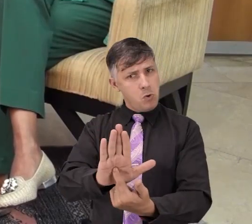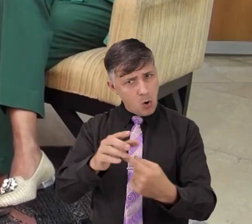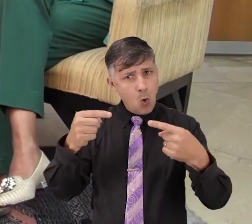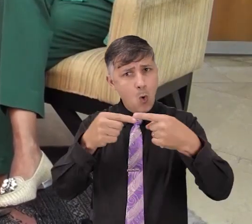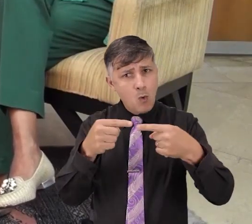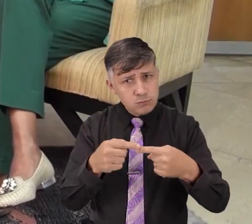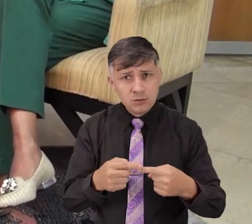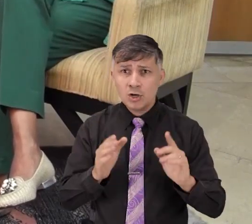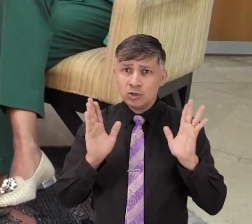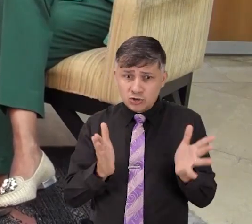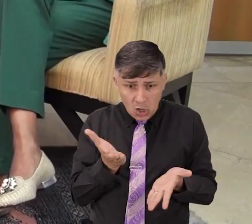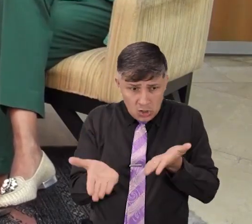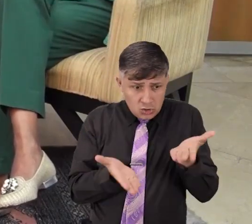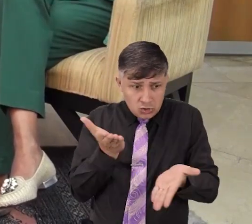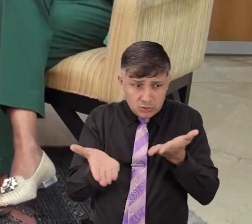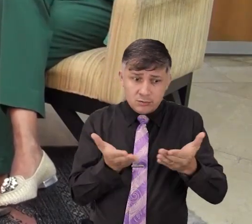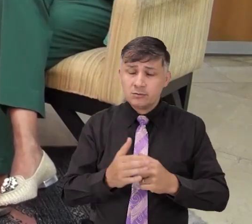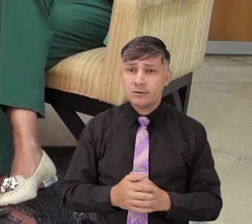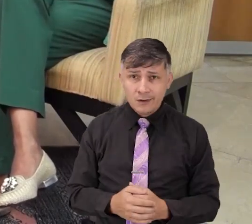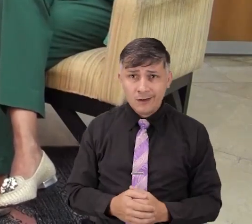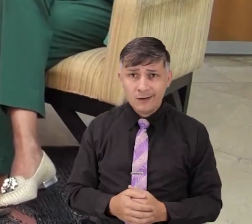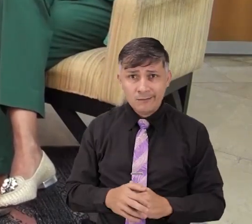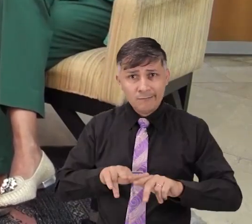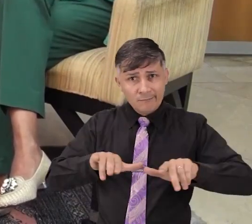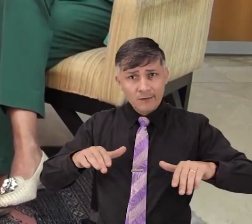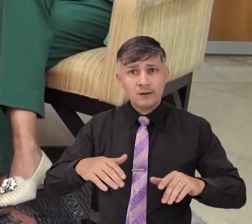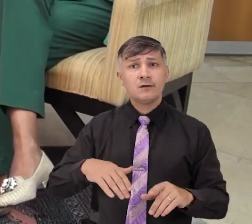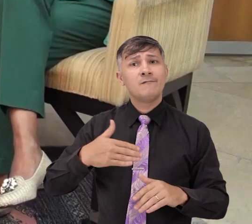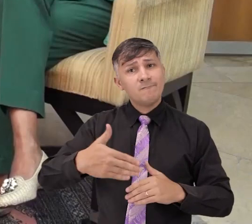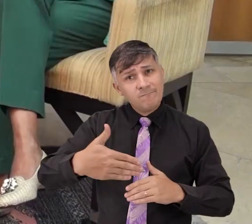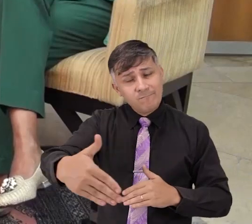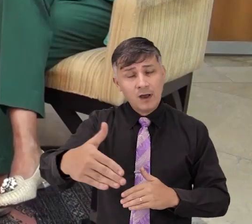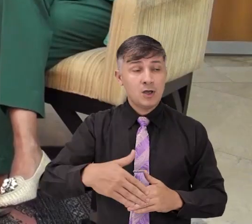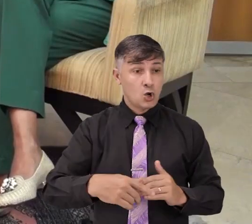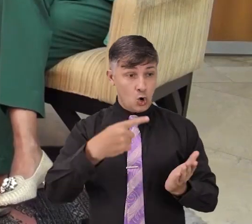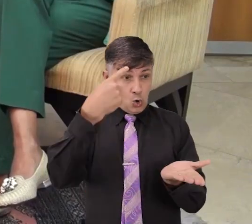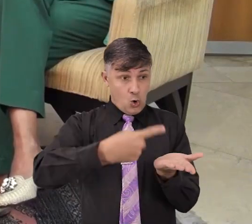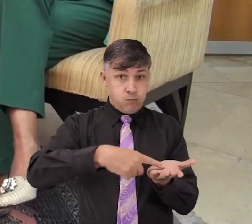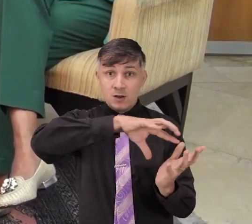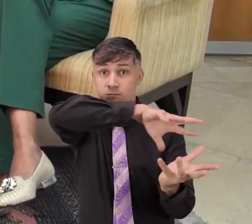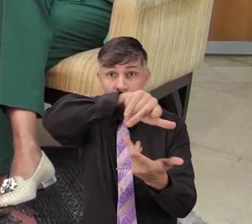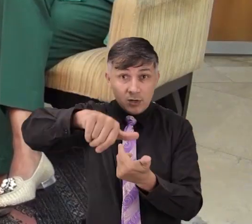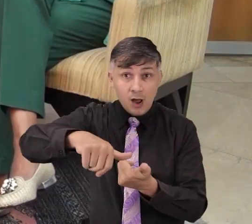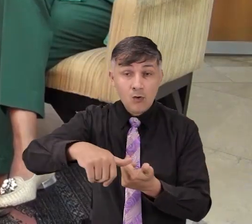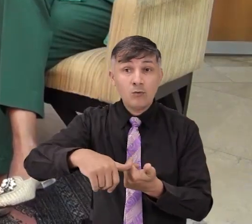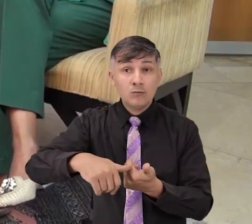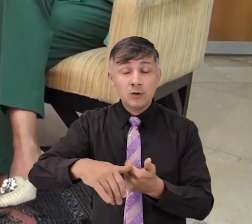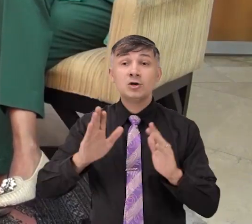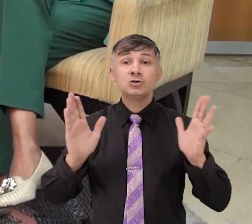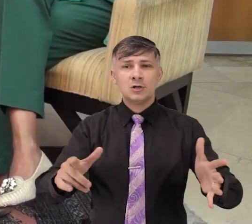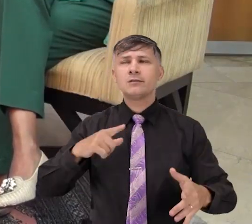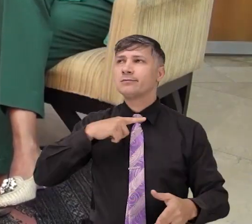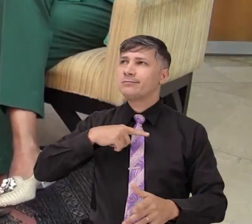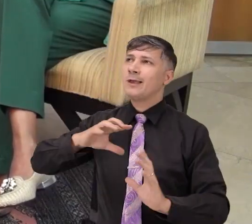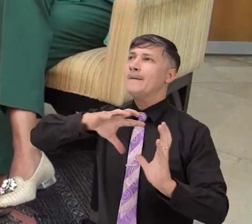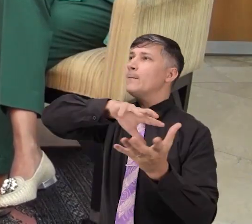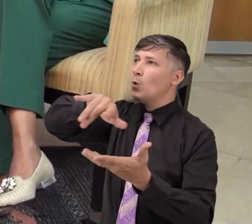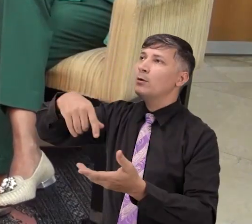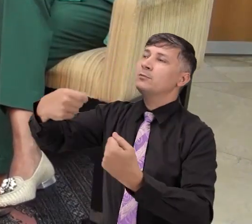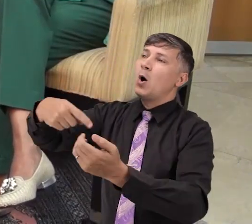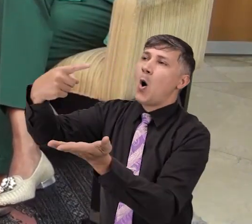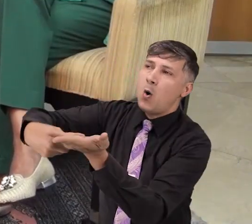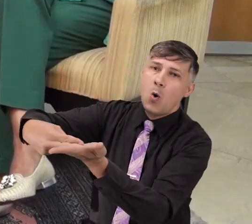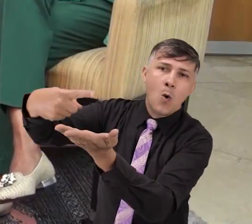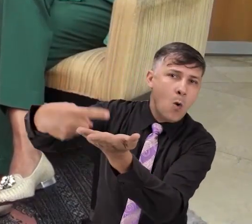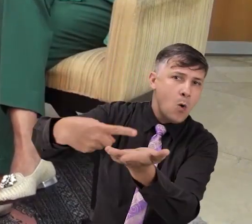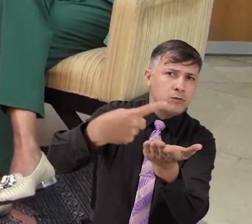Levando em consideração que se é tratado pela OIT, nesses tratados internacionais. Então, é um controle de convencionalidade que tem que ser